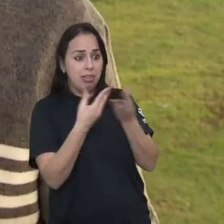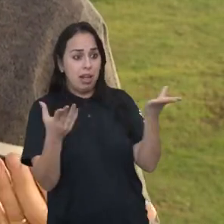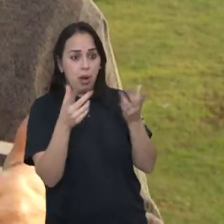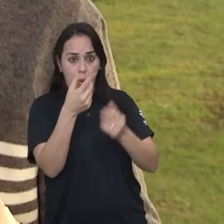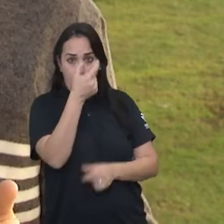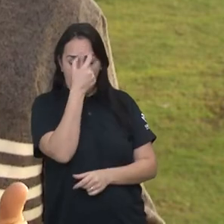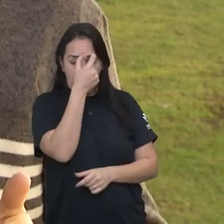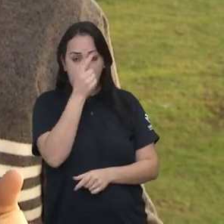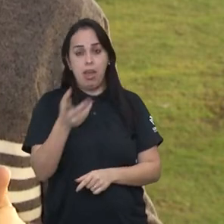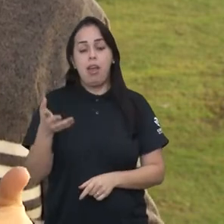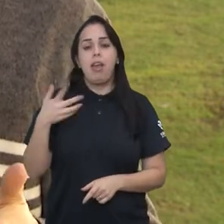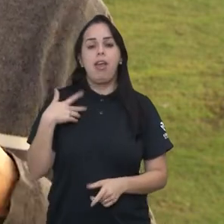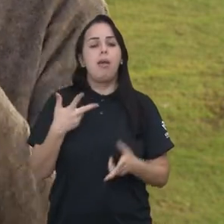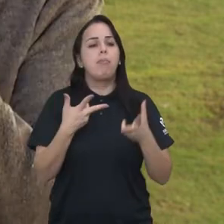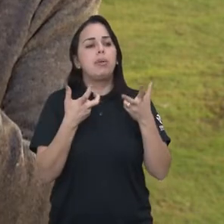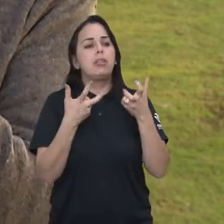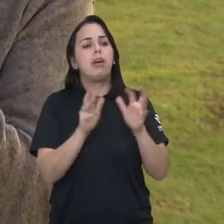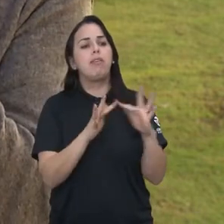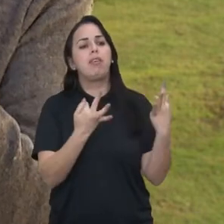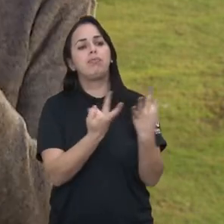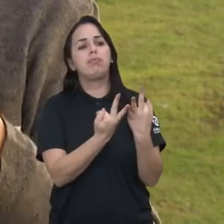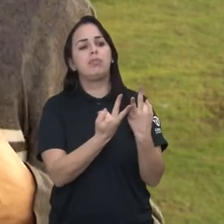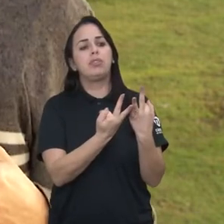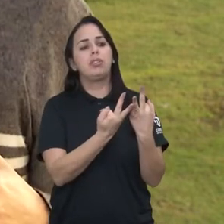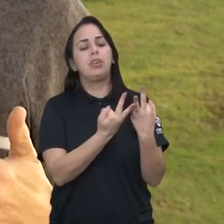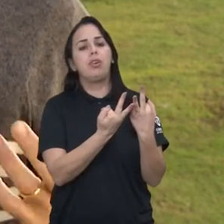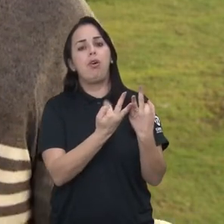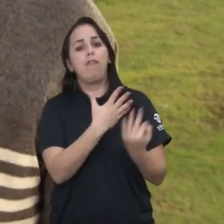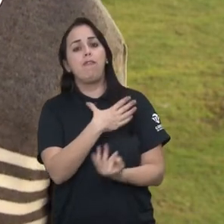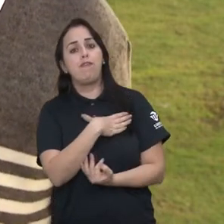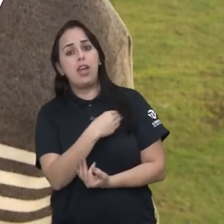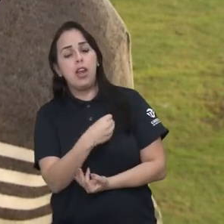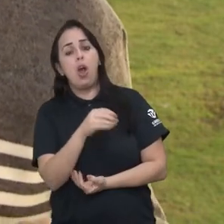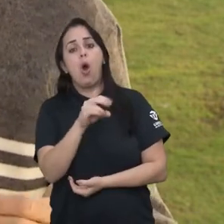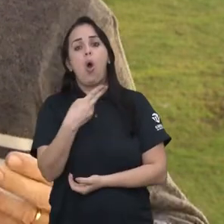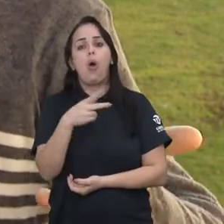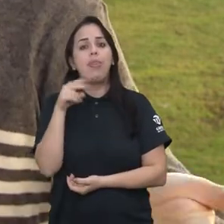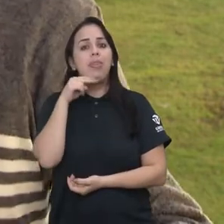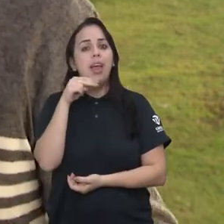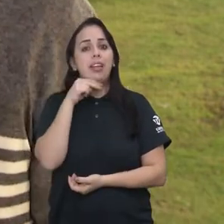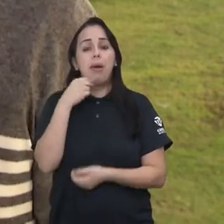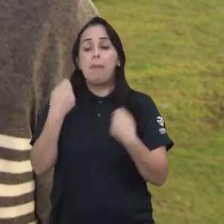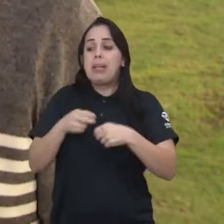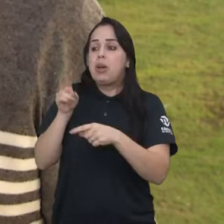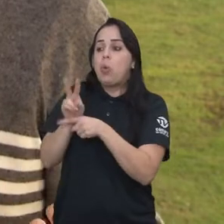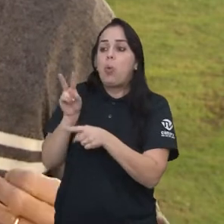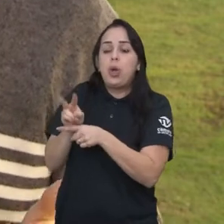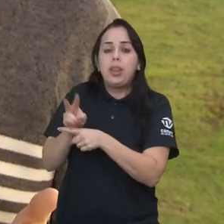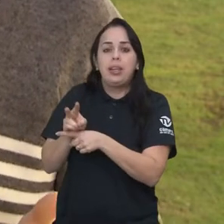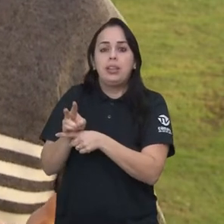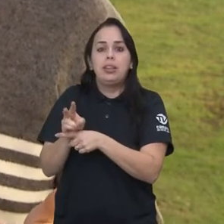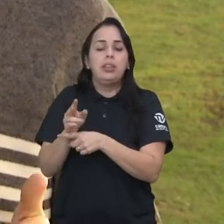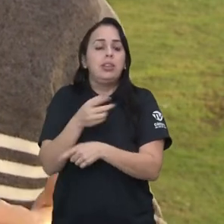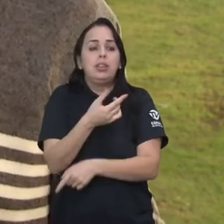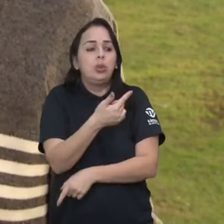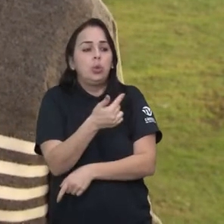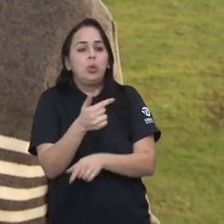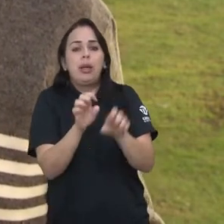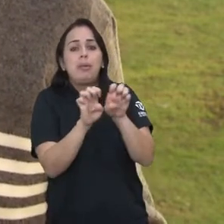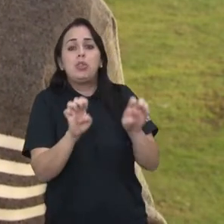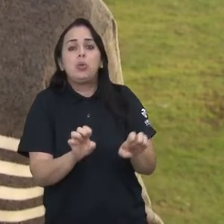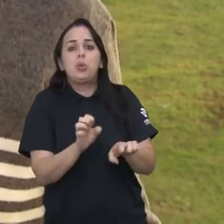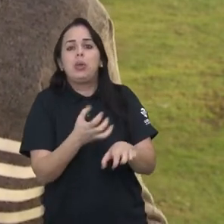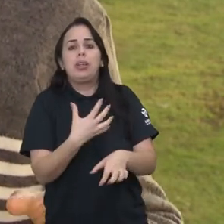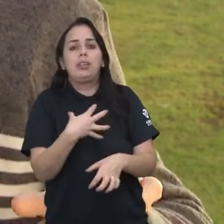né que eu vejo muitas famílias que de repente os filhos e os netos precisam cuidar dos idosos e não ter uma estrutura